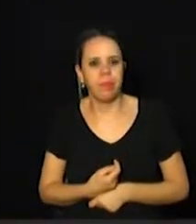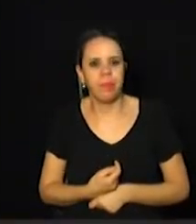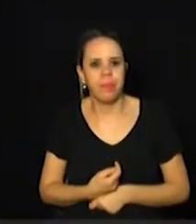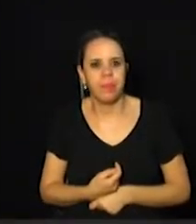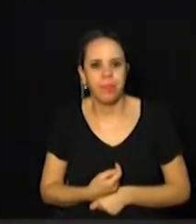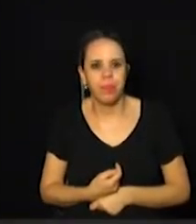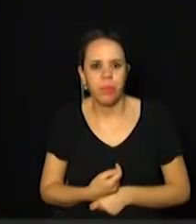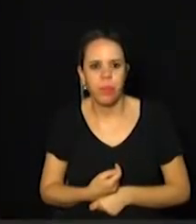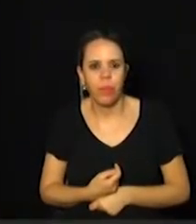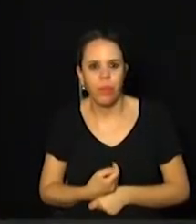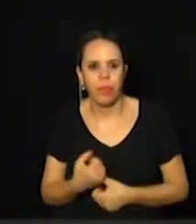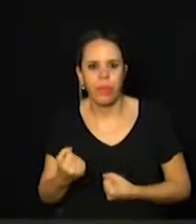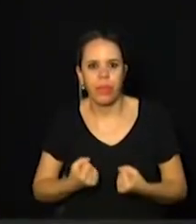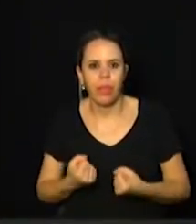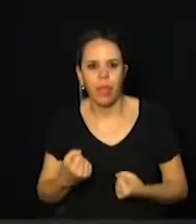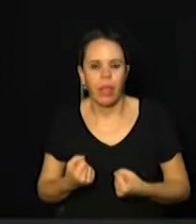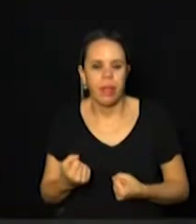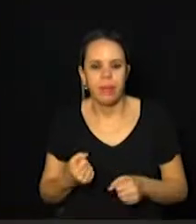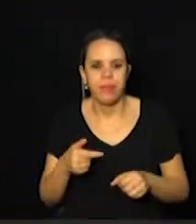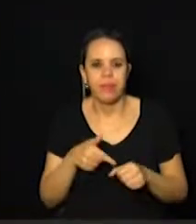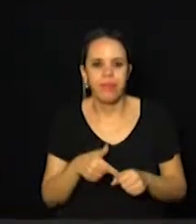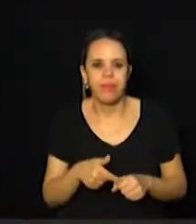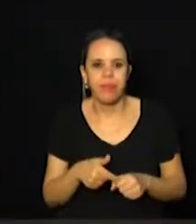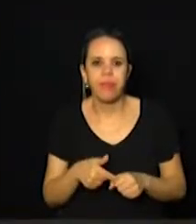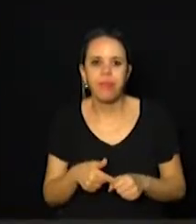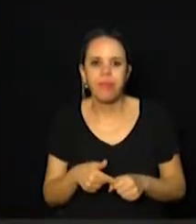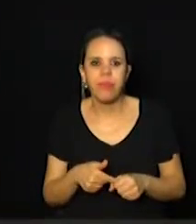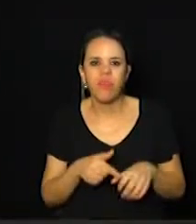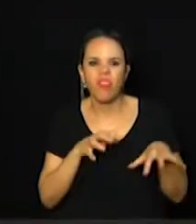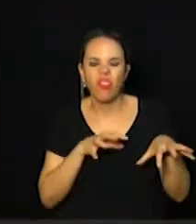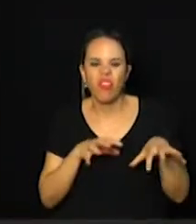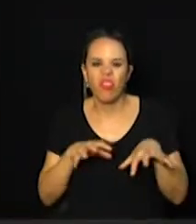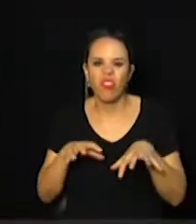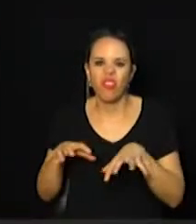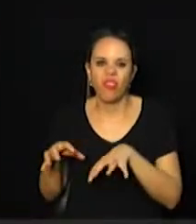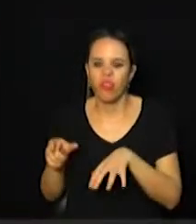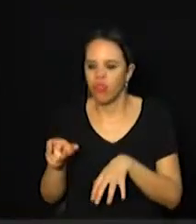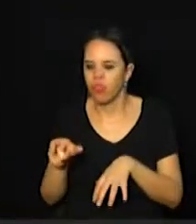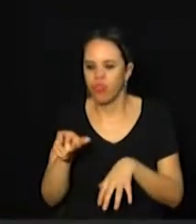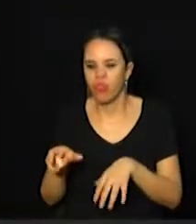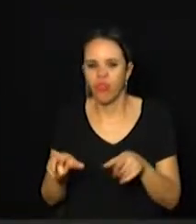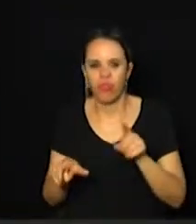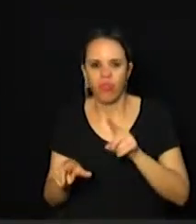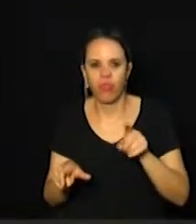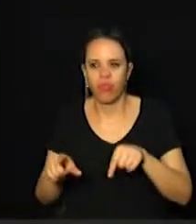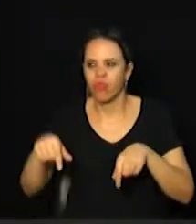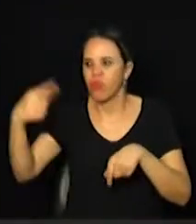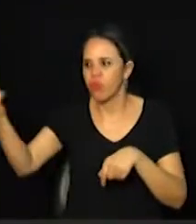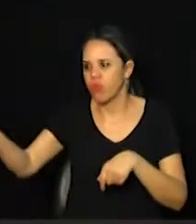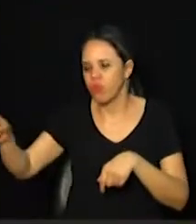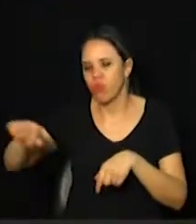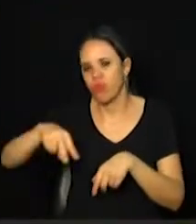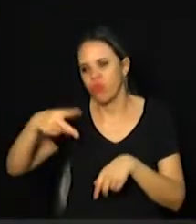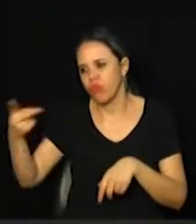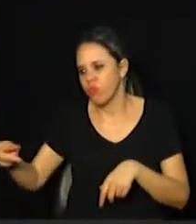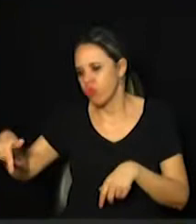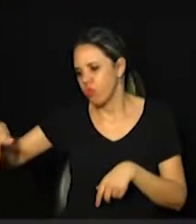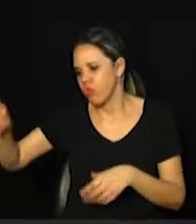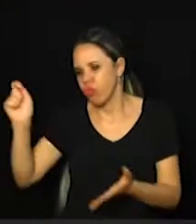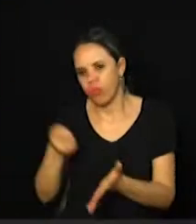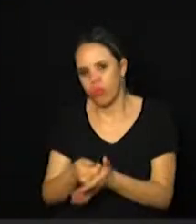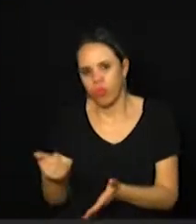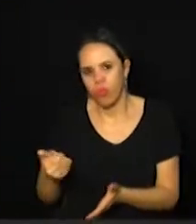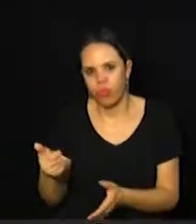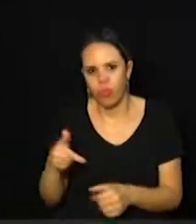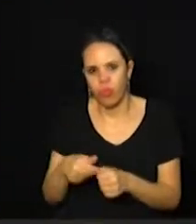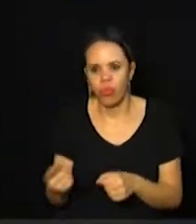nosso nosso carro nós somos abastecer tomamos uma chuva porque nosso cartão não passava nós tivermos do outro lado para poder pagar